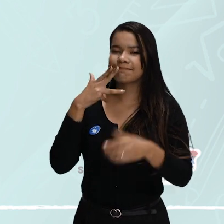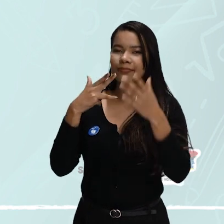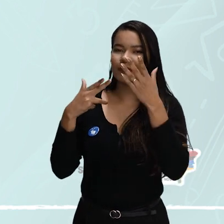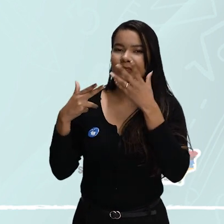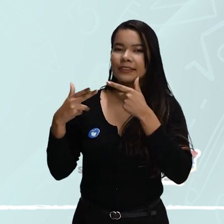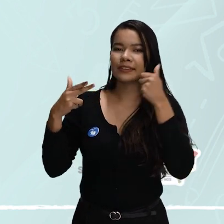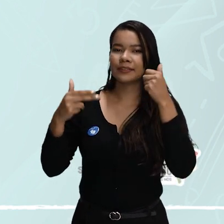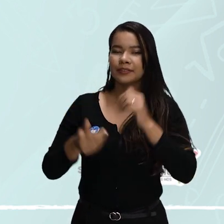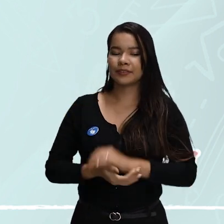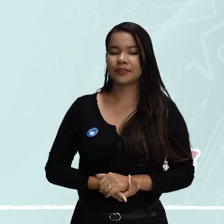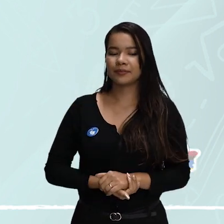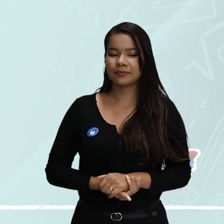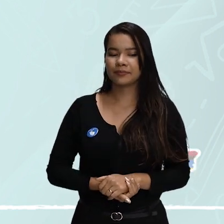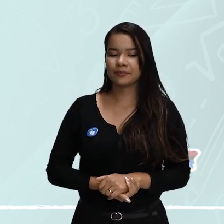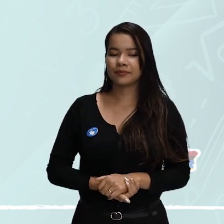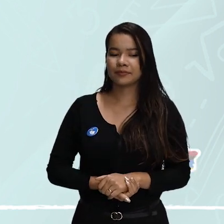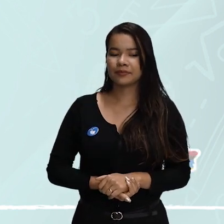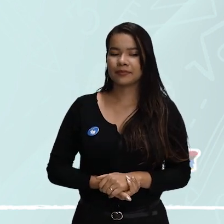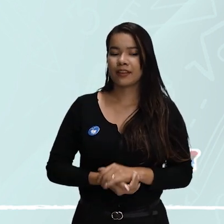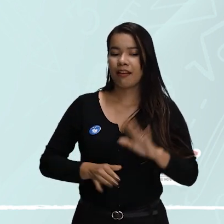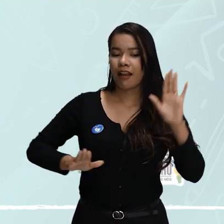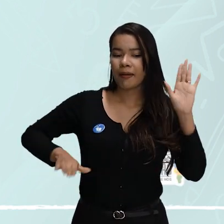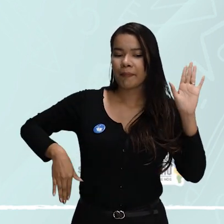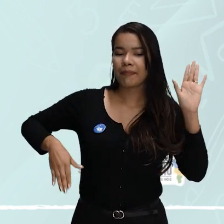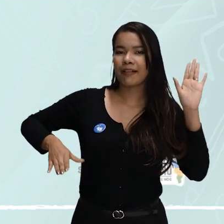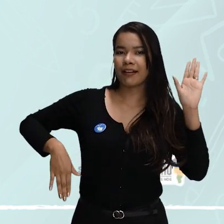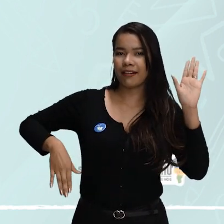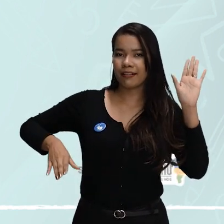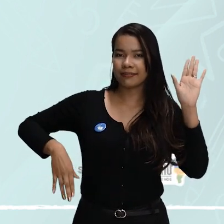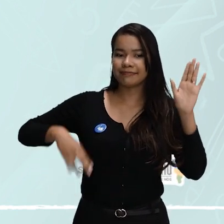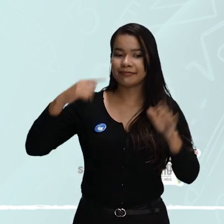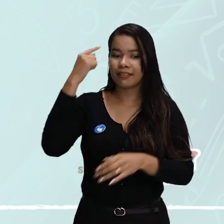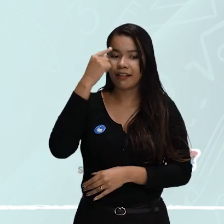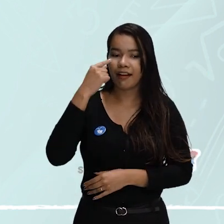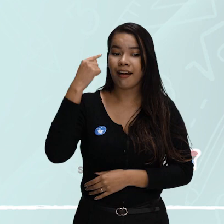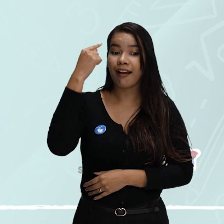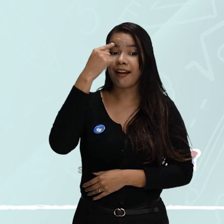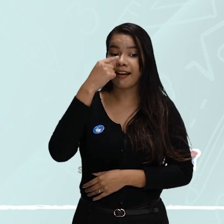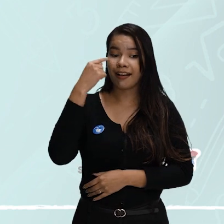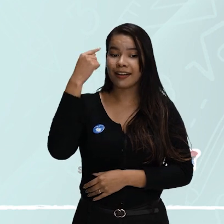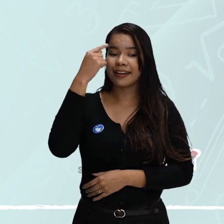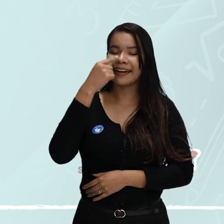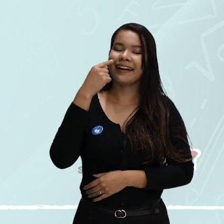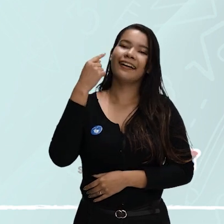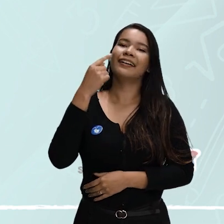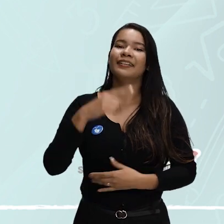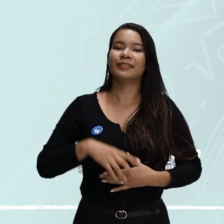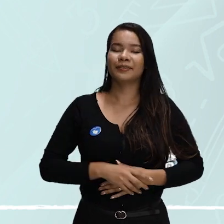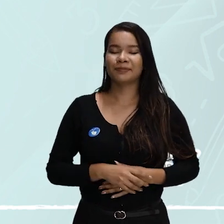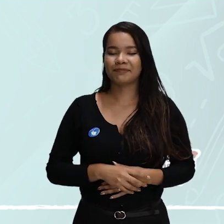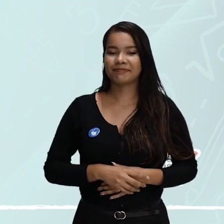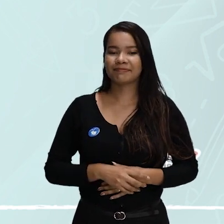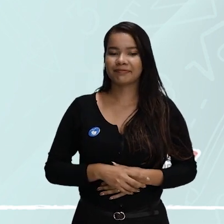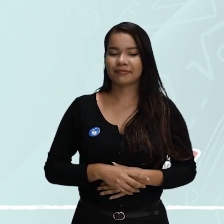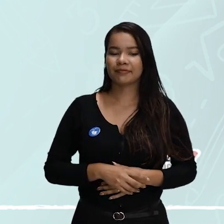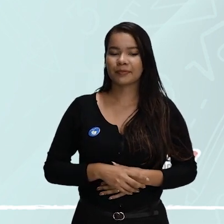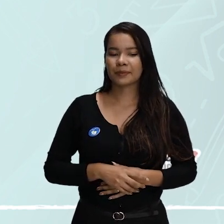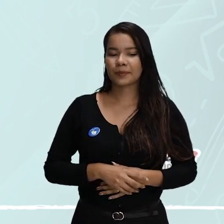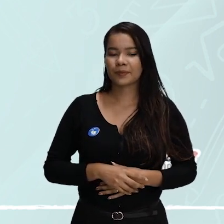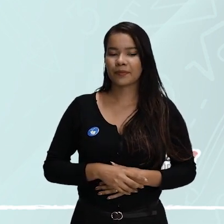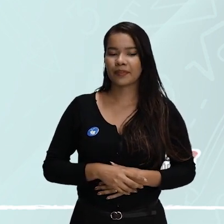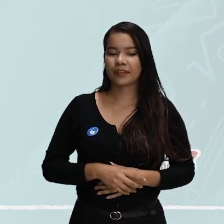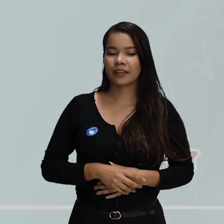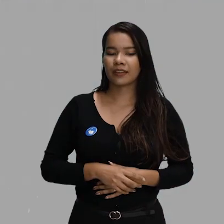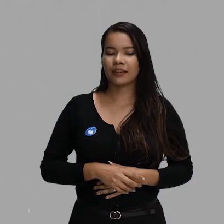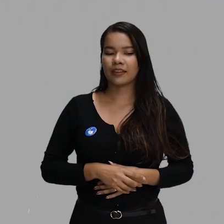belezinha. A praia de Olho d'Água, conhece? Lençóis